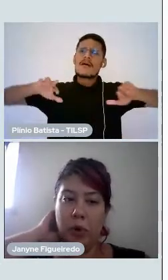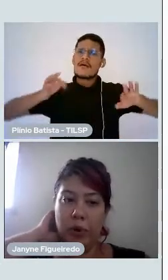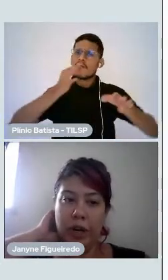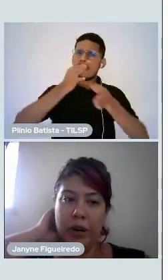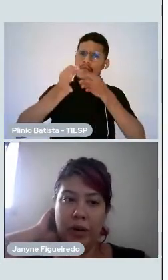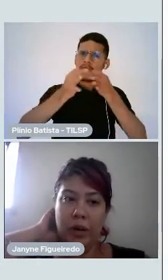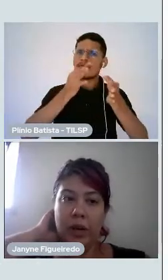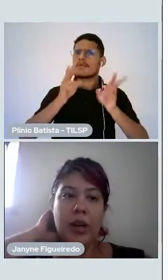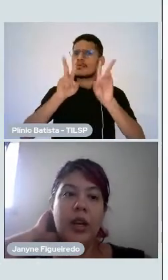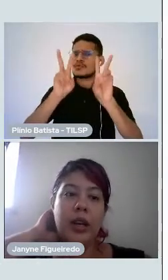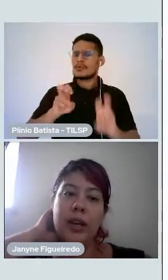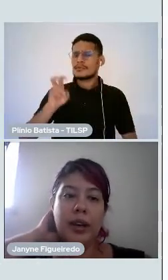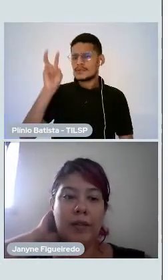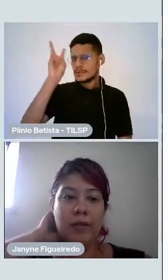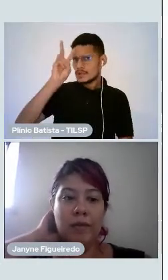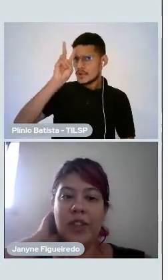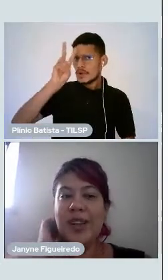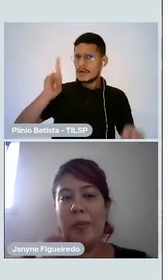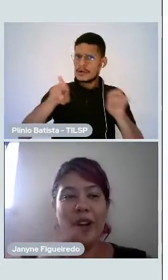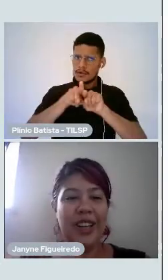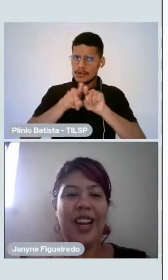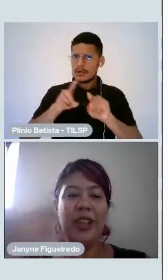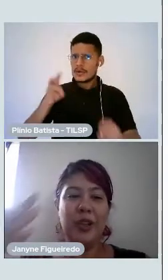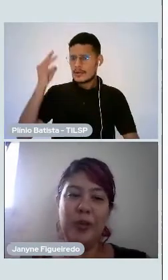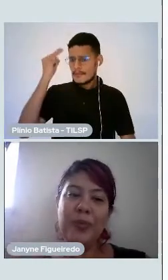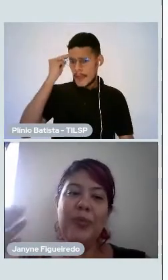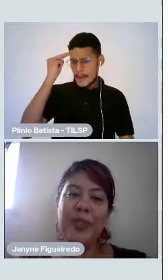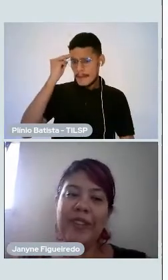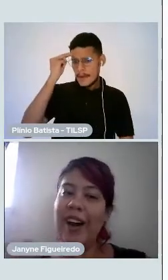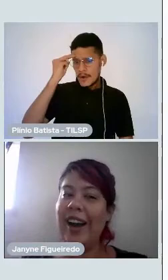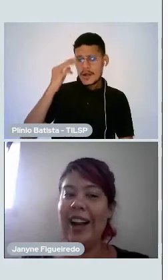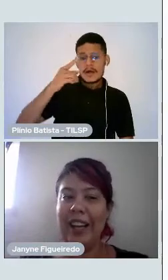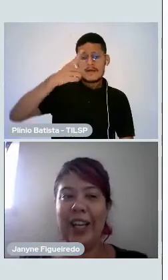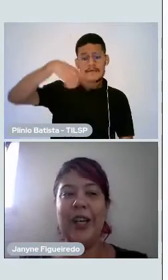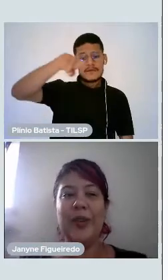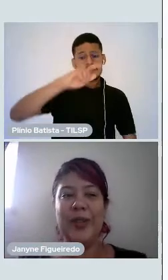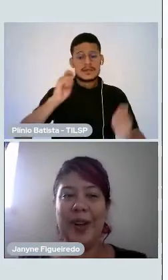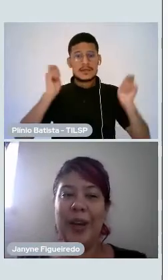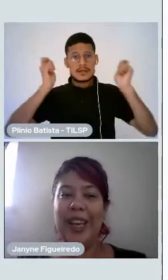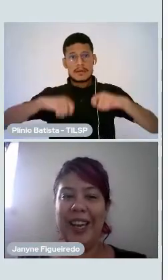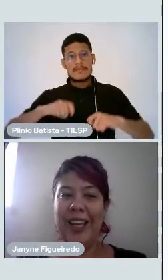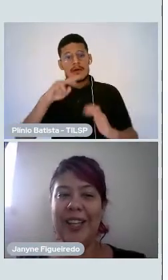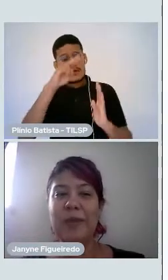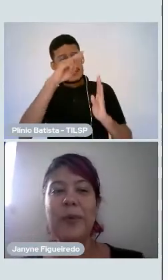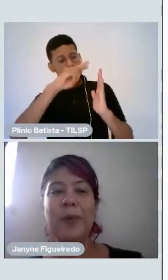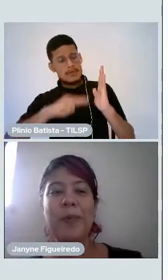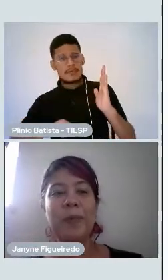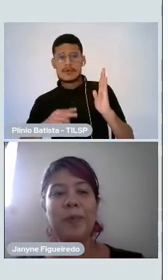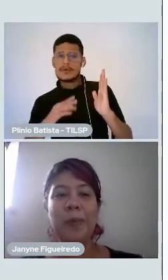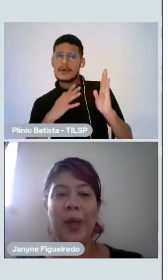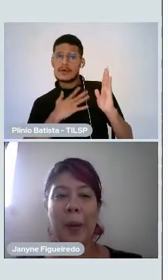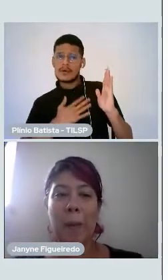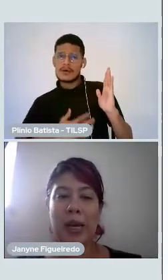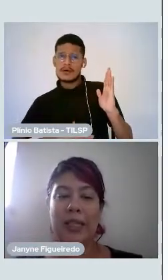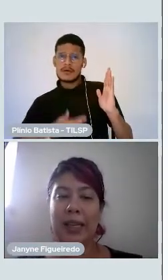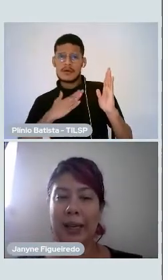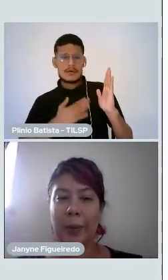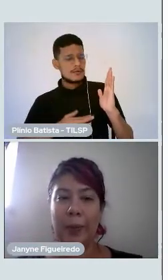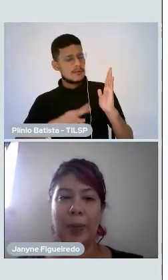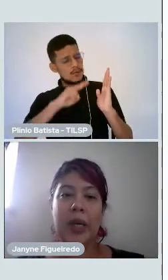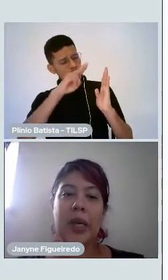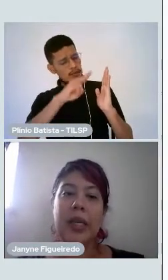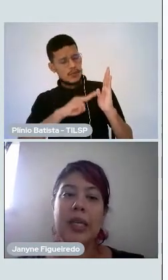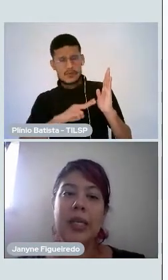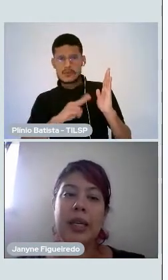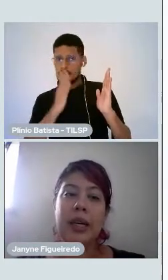história e memória. E você pode ir lendo devagarinho, no seu ritmo. Mas